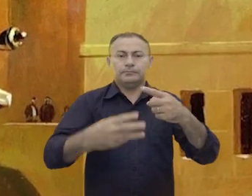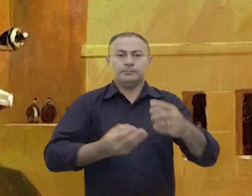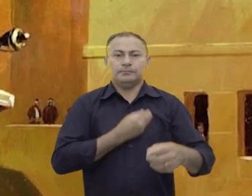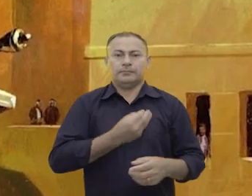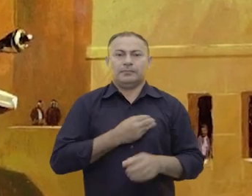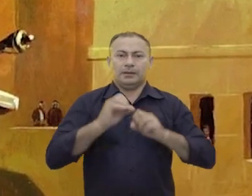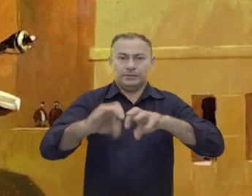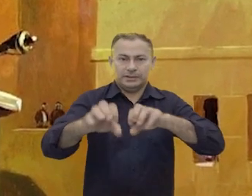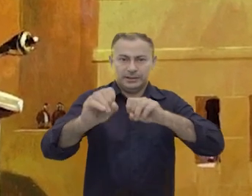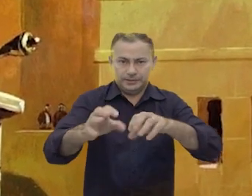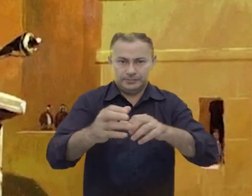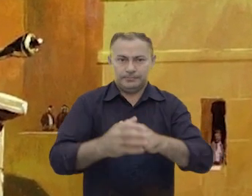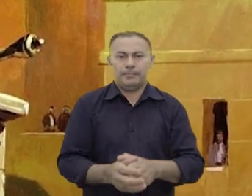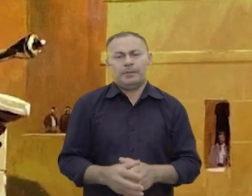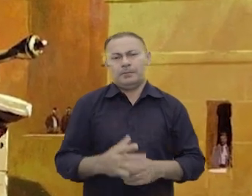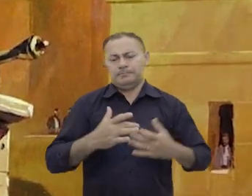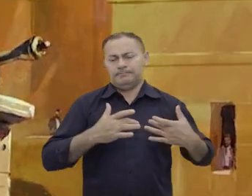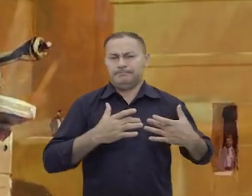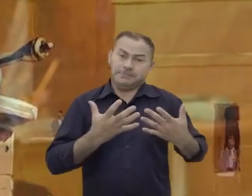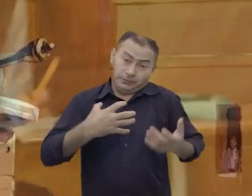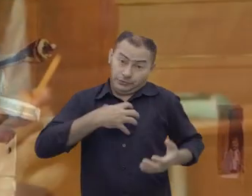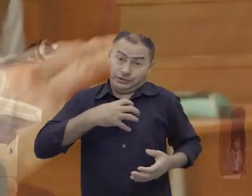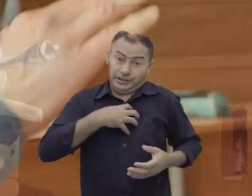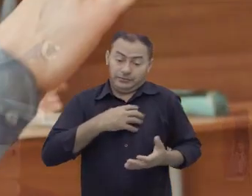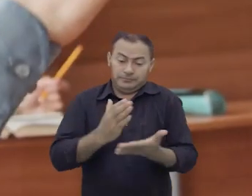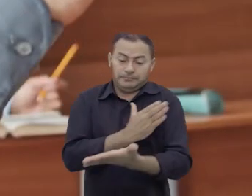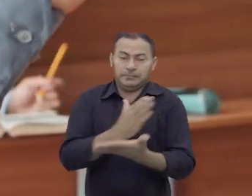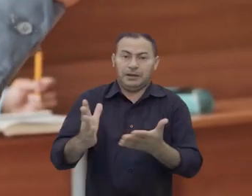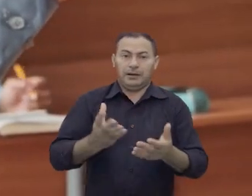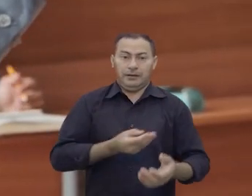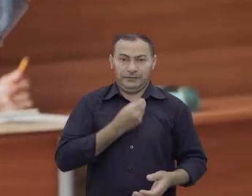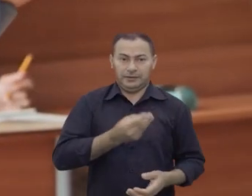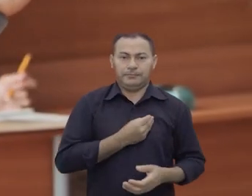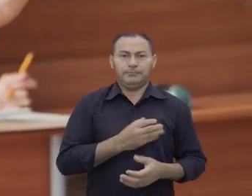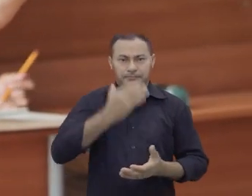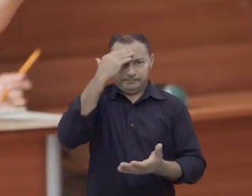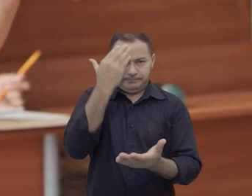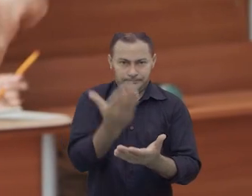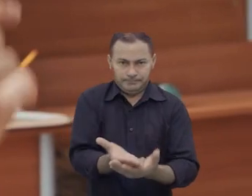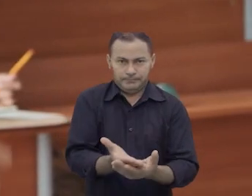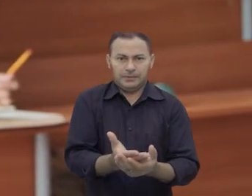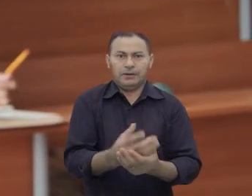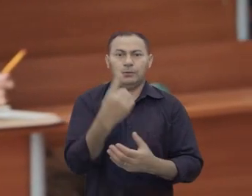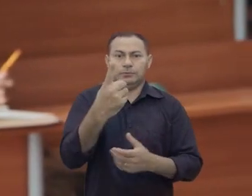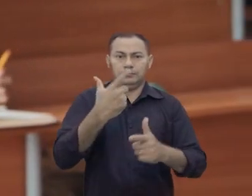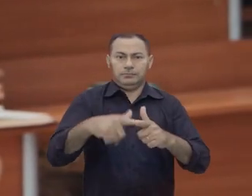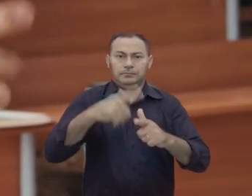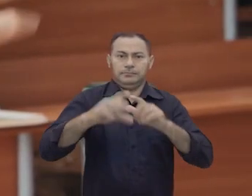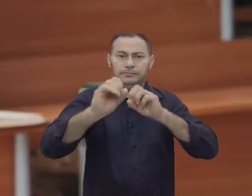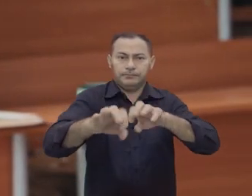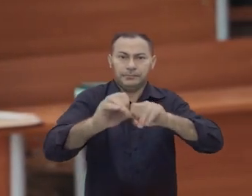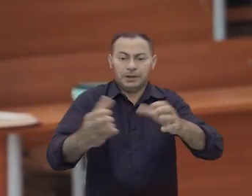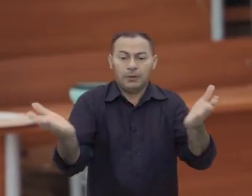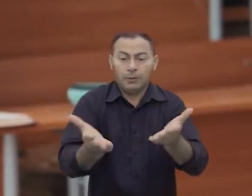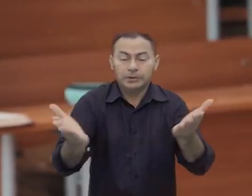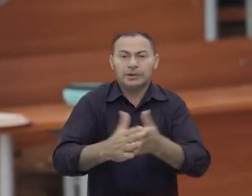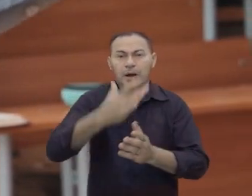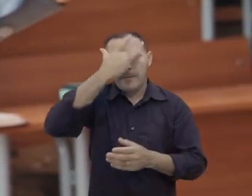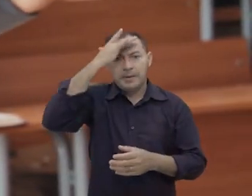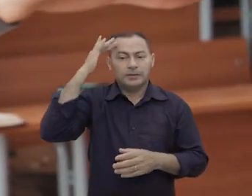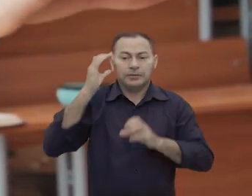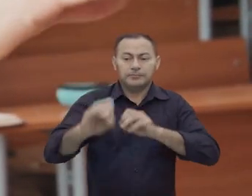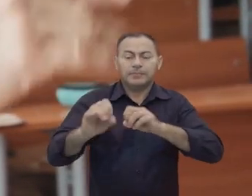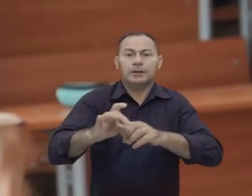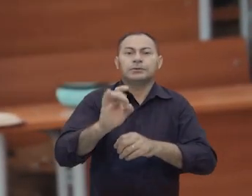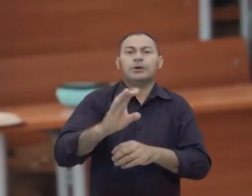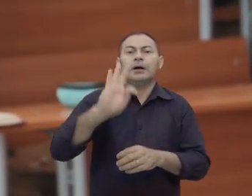dedicar 1/3 de sua vida ao ensino. É uma bela maneira de dividir a vida. Acredito que um dos problemas do ensino de hoje